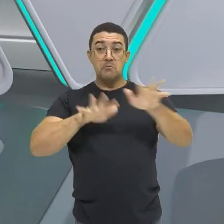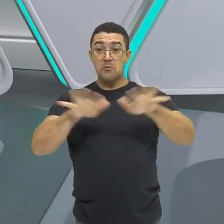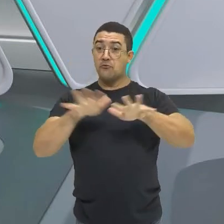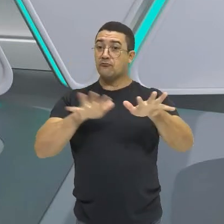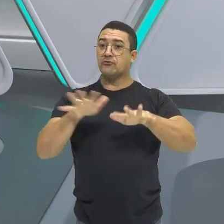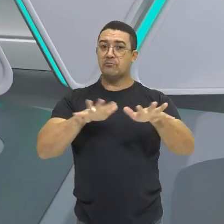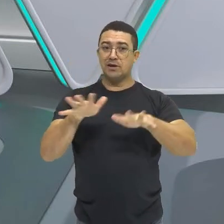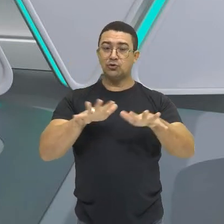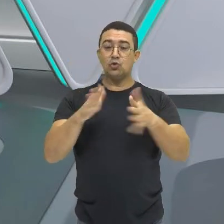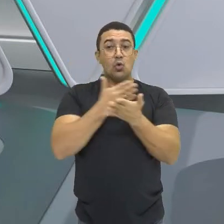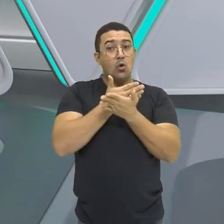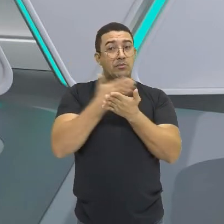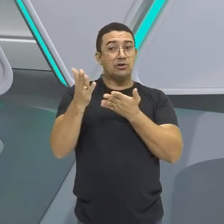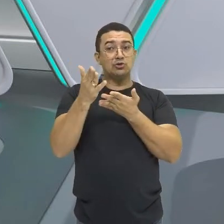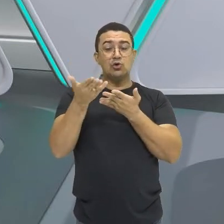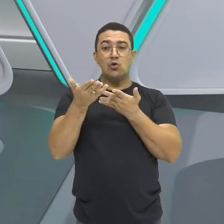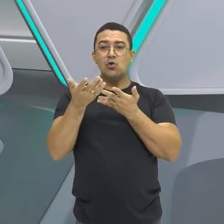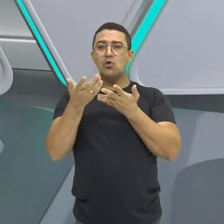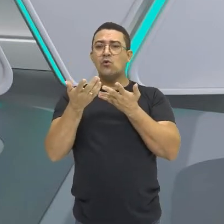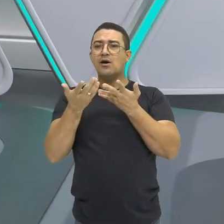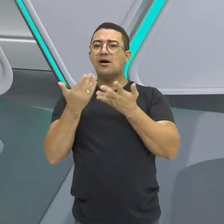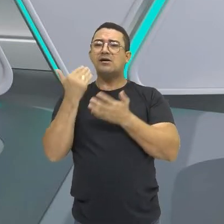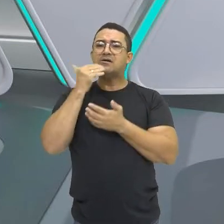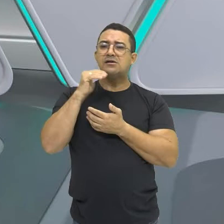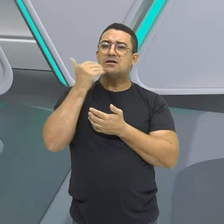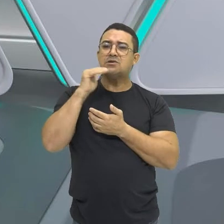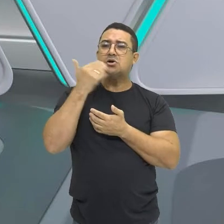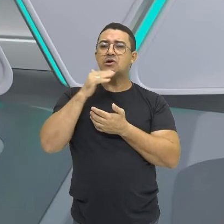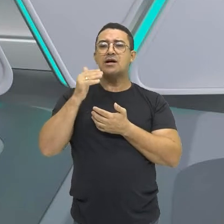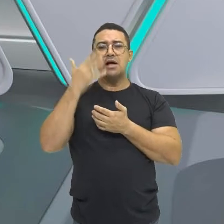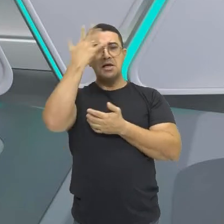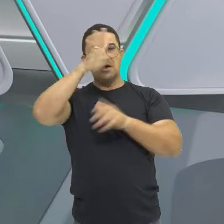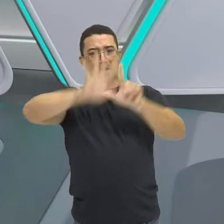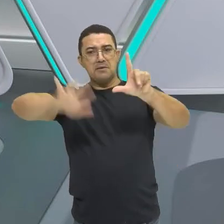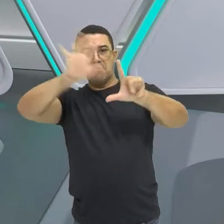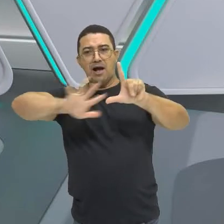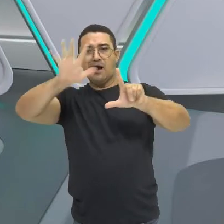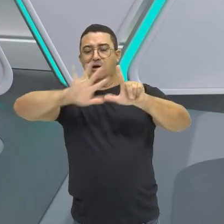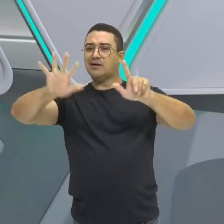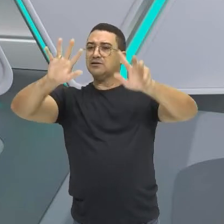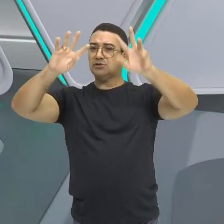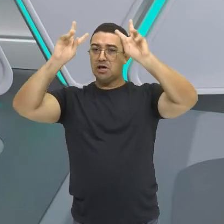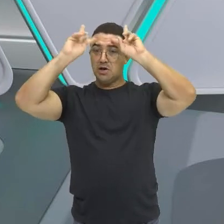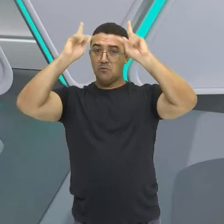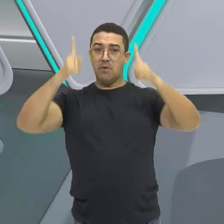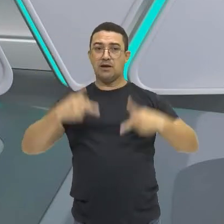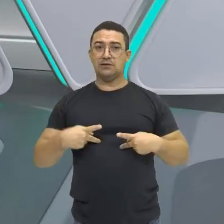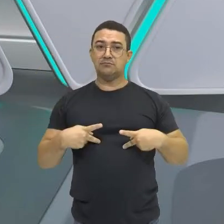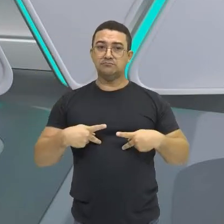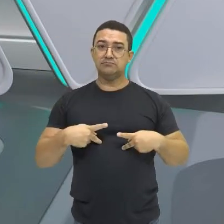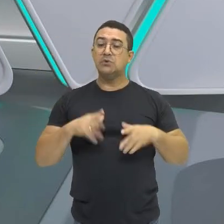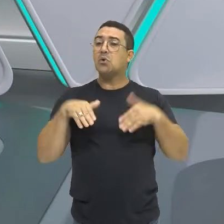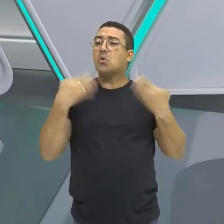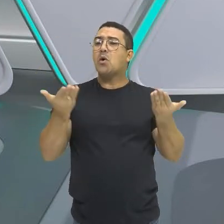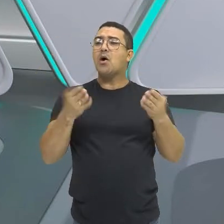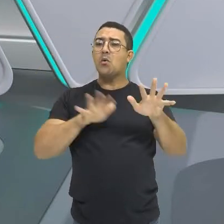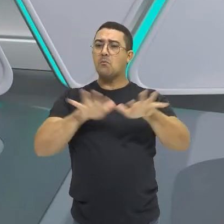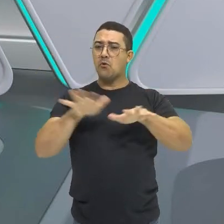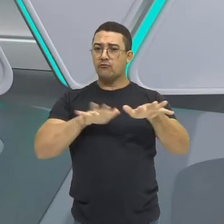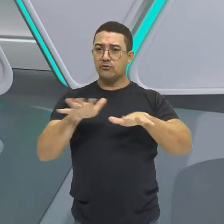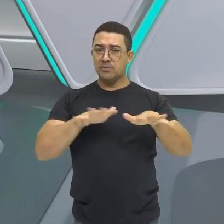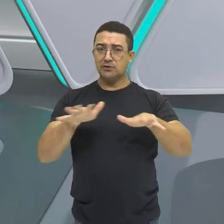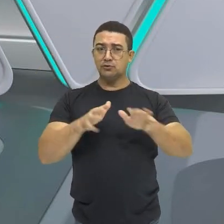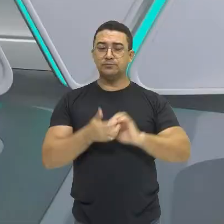vai deformar em alguns momentos a figura humana, que foi o movimento de vanguarda. Qual é esse movimento? É